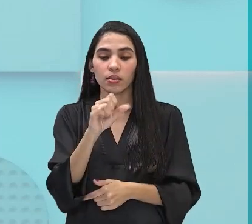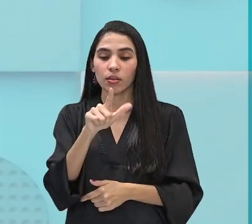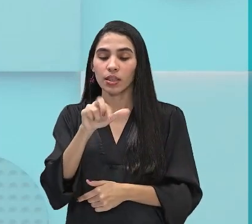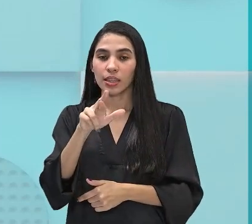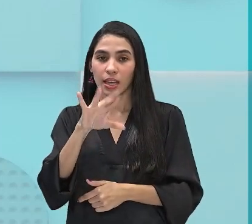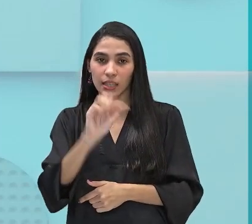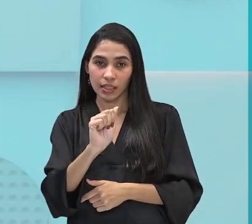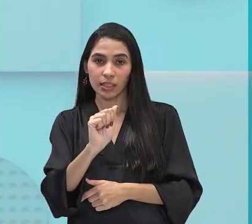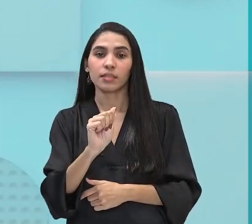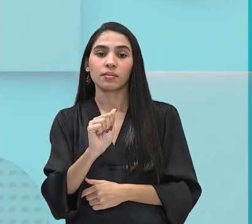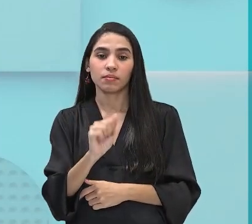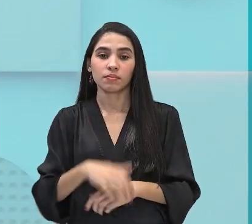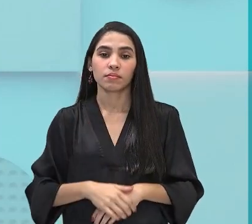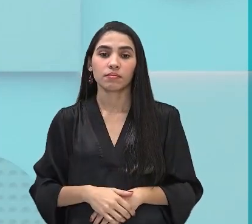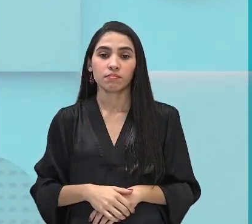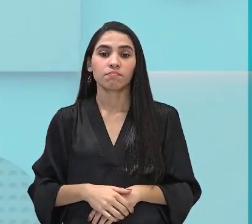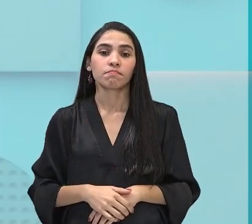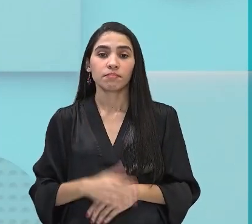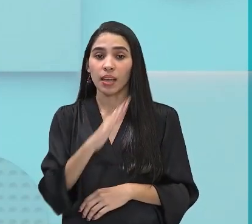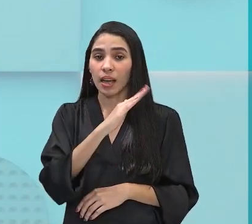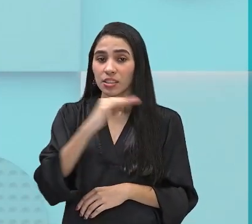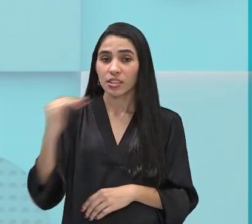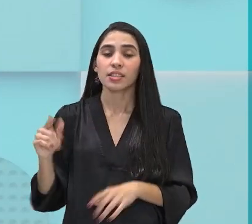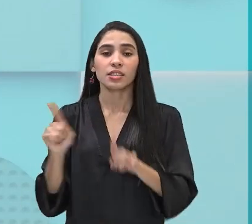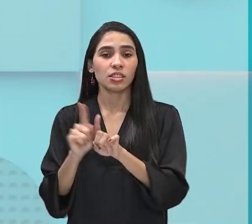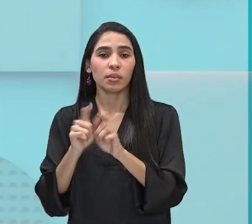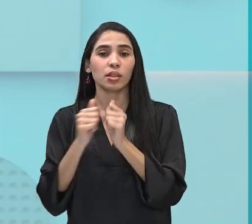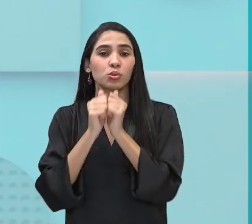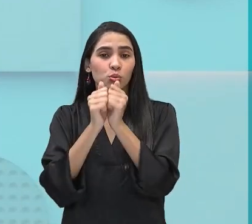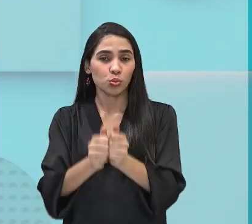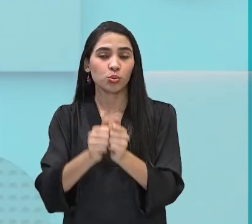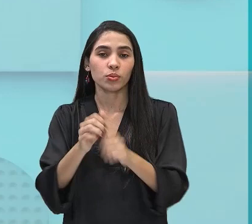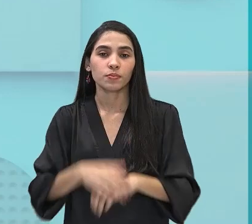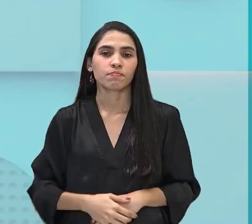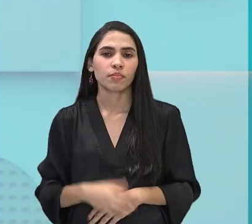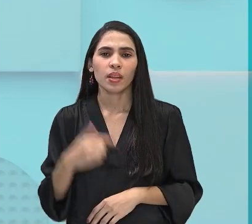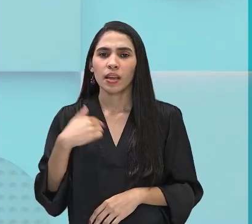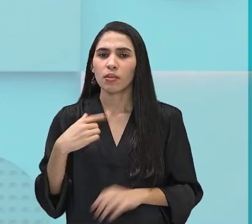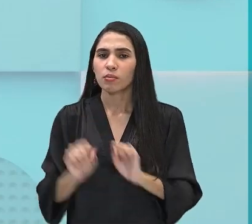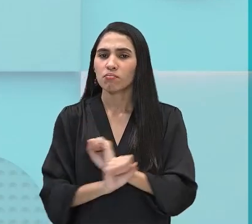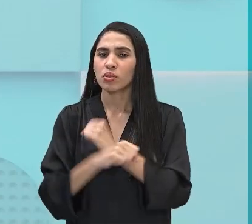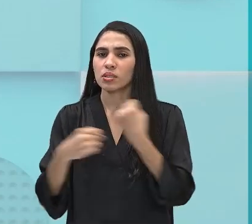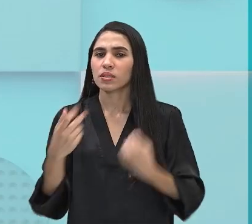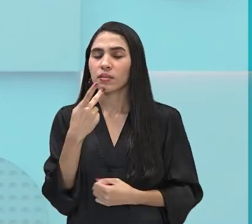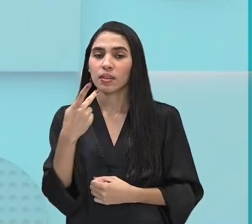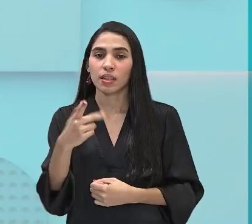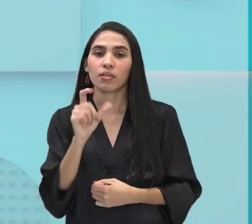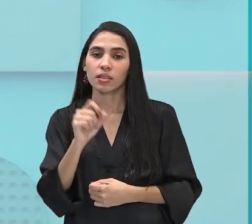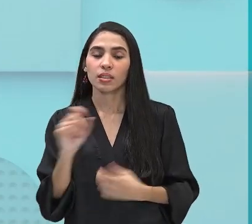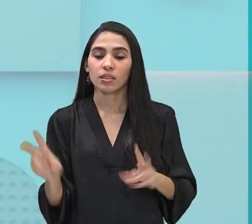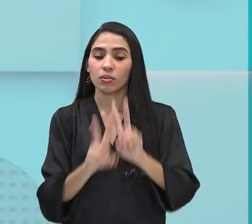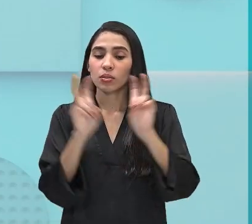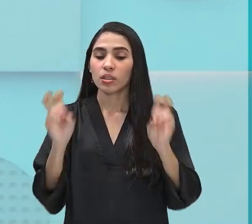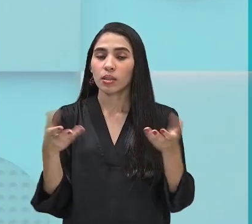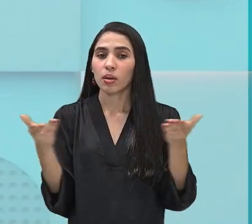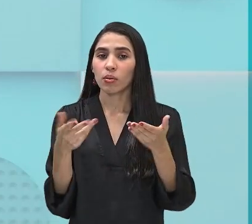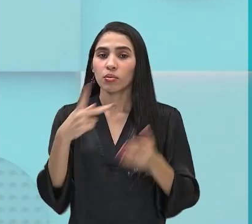Provincial. Suas crianças foram junto. Sou incapaz de dizer mais alguma coisa sobre o que aconteceu